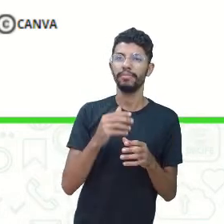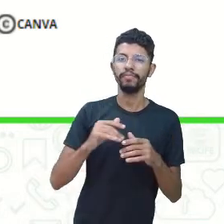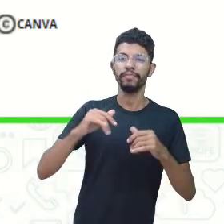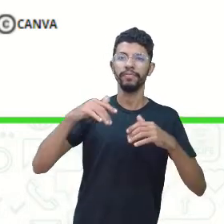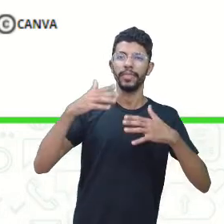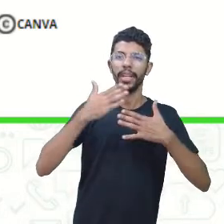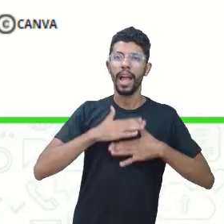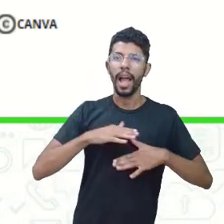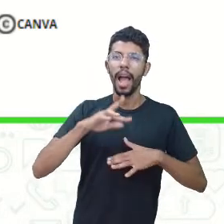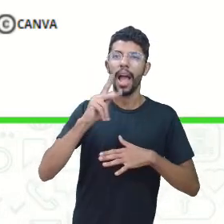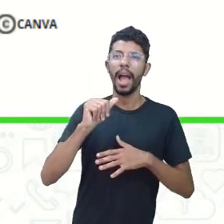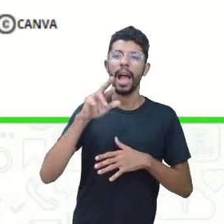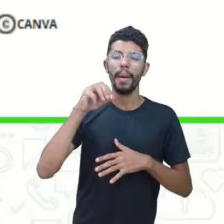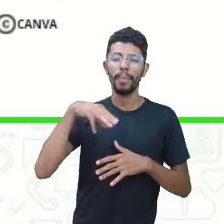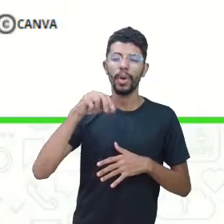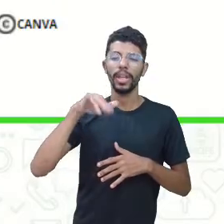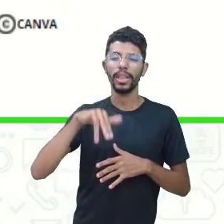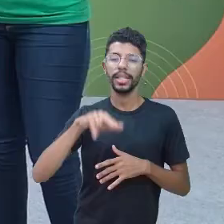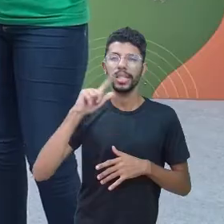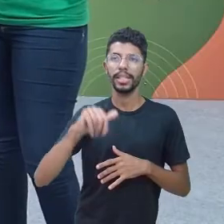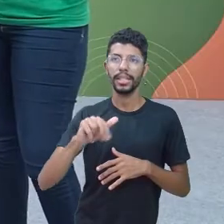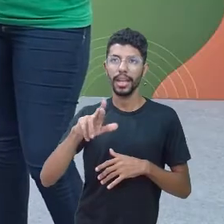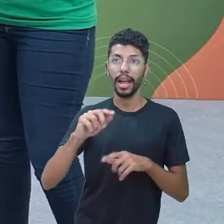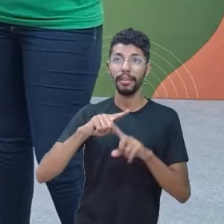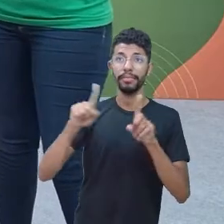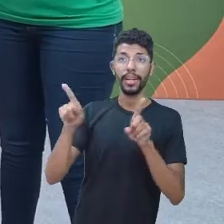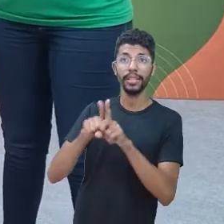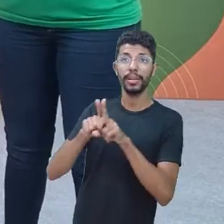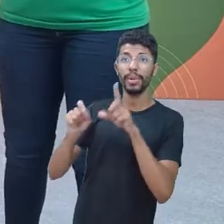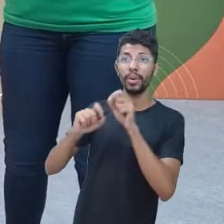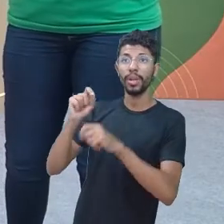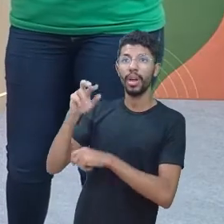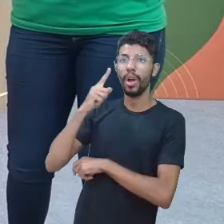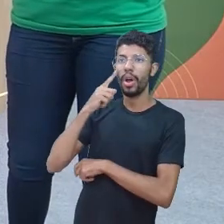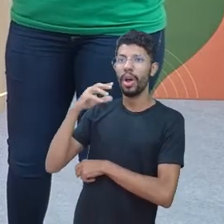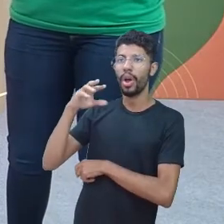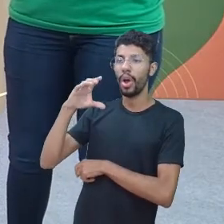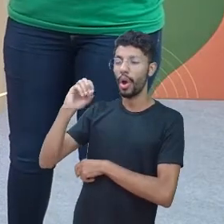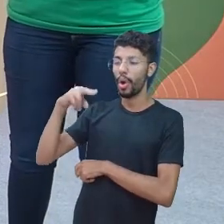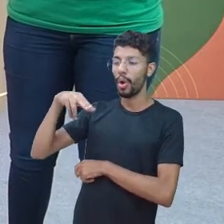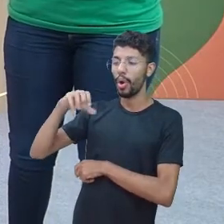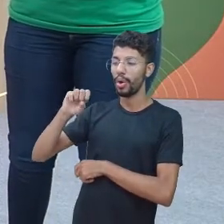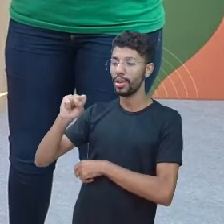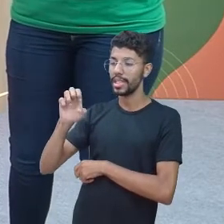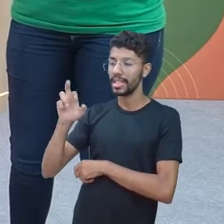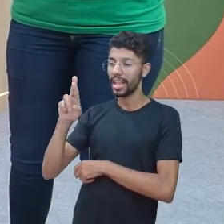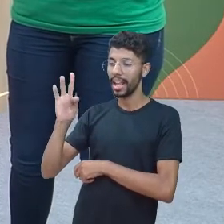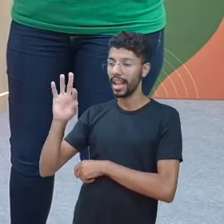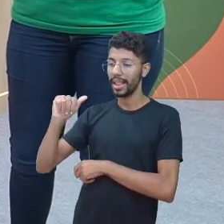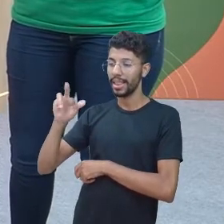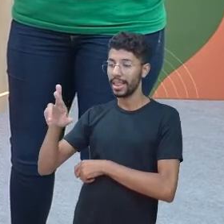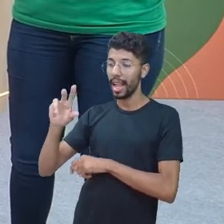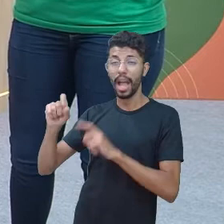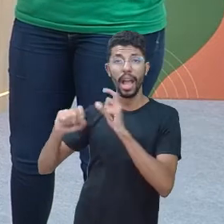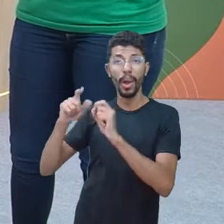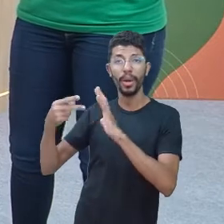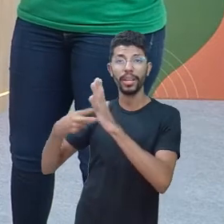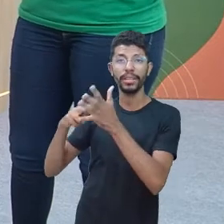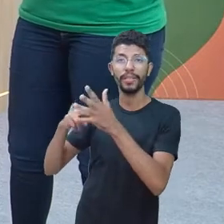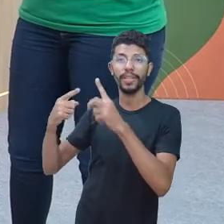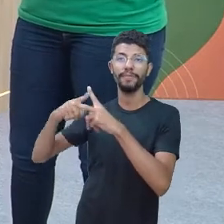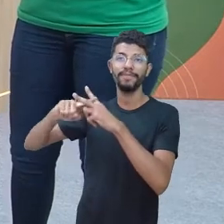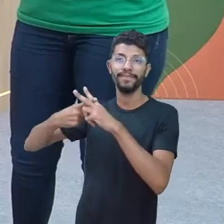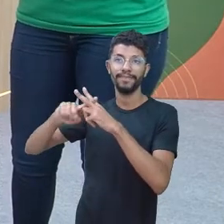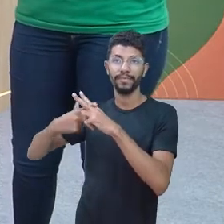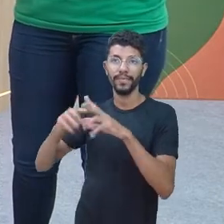no carro. Esse conserto é com letra S, tá? Censo, que é o recenseamento, que é feito pelo IBGE.